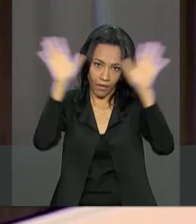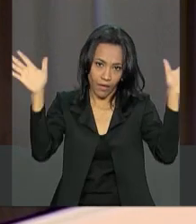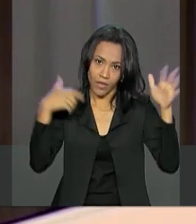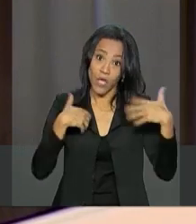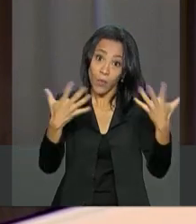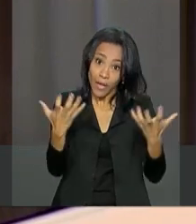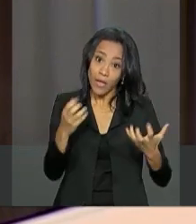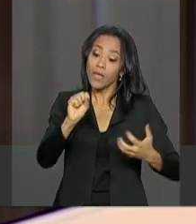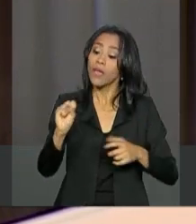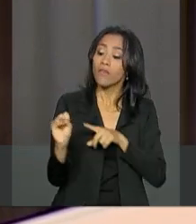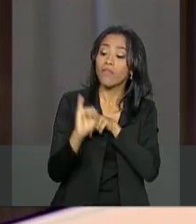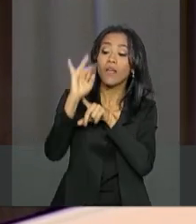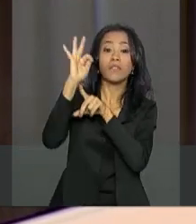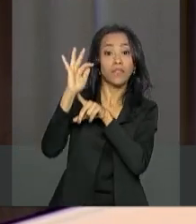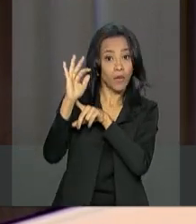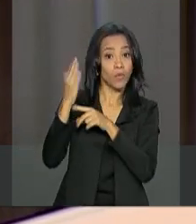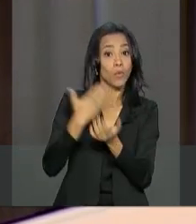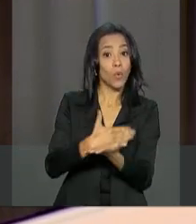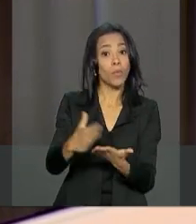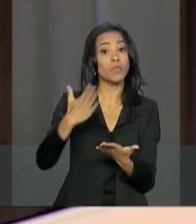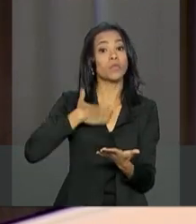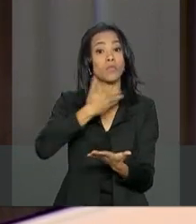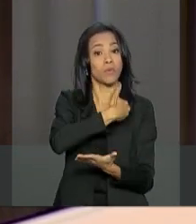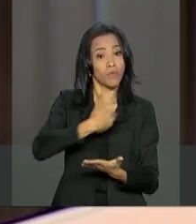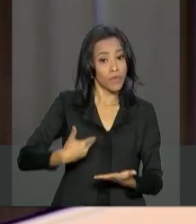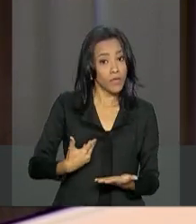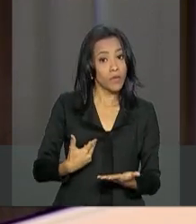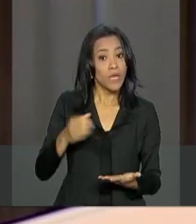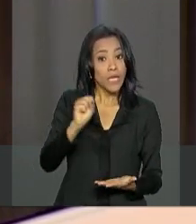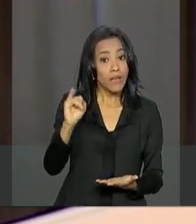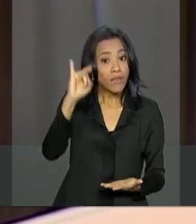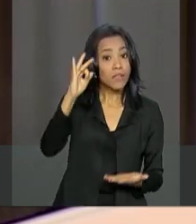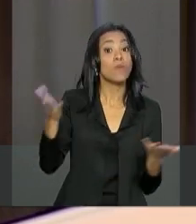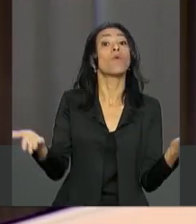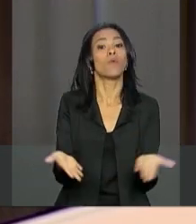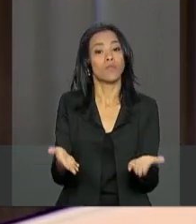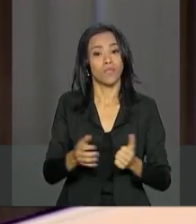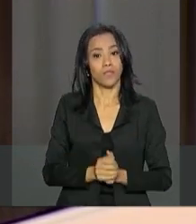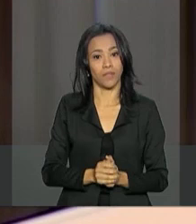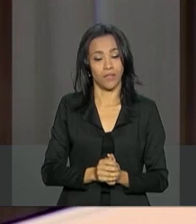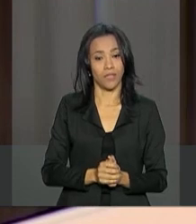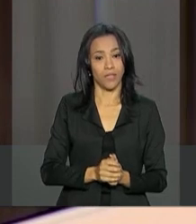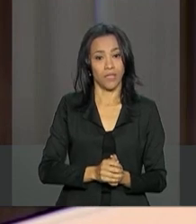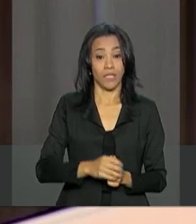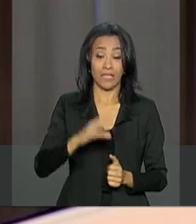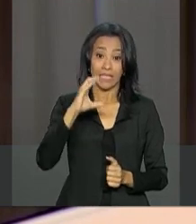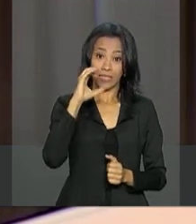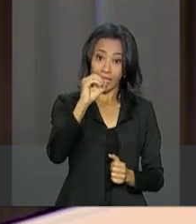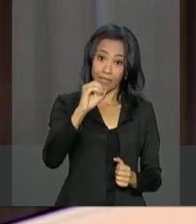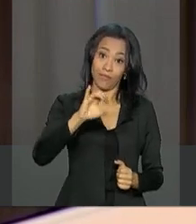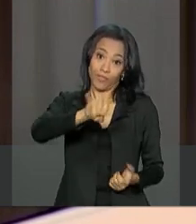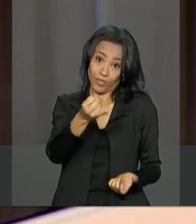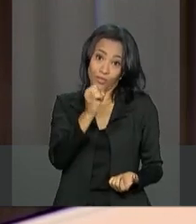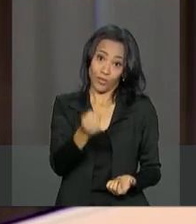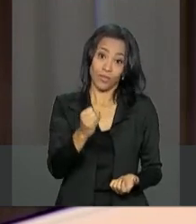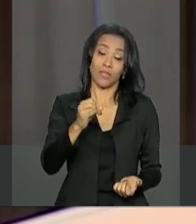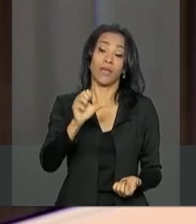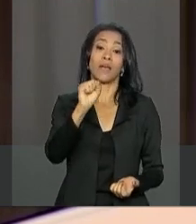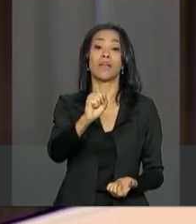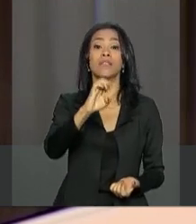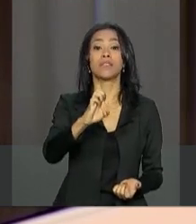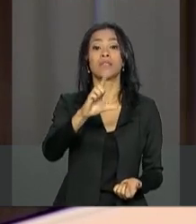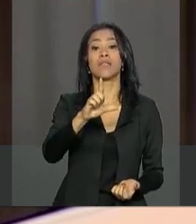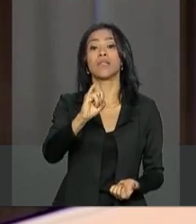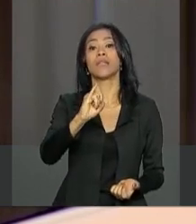era a inflação no começo do nosso governo, o que é a inflação hoje, quais eram os juros da taxa Selic, pelo menos, no